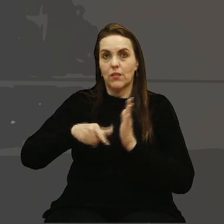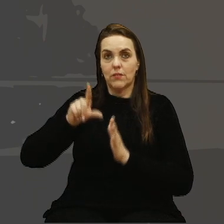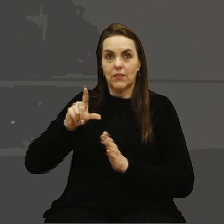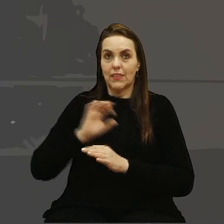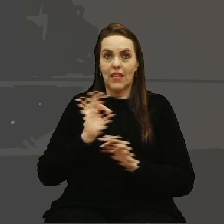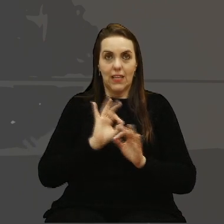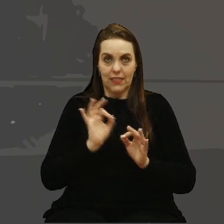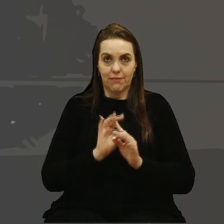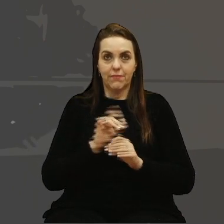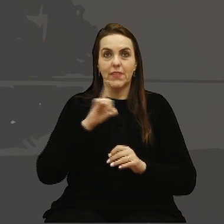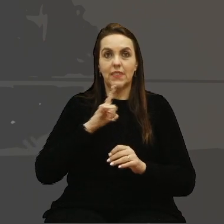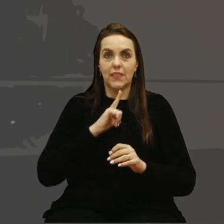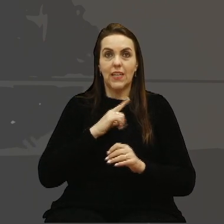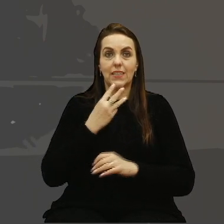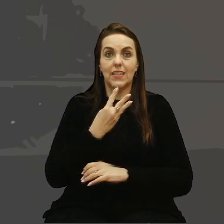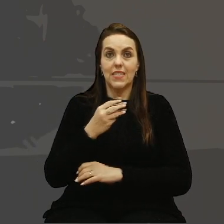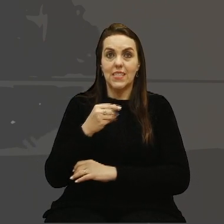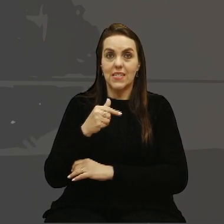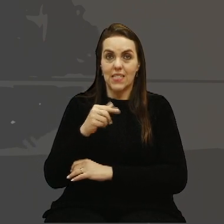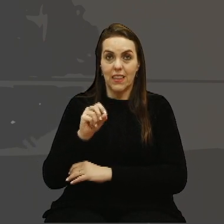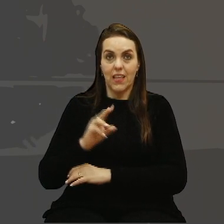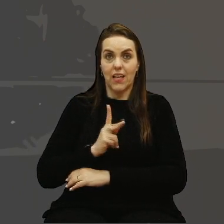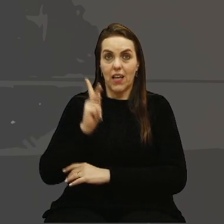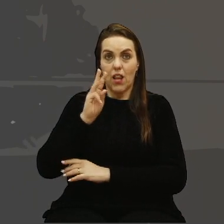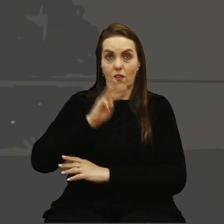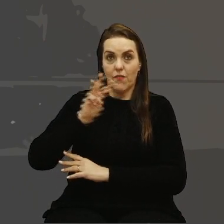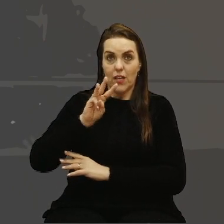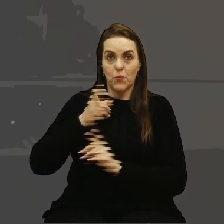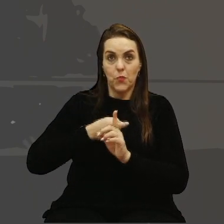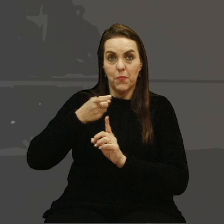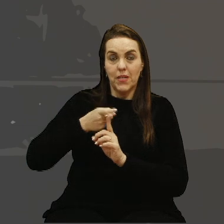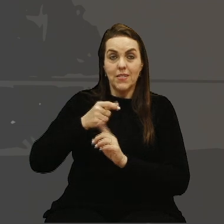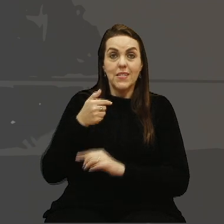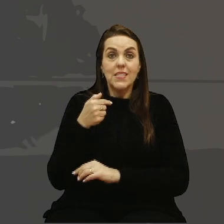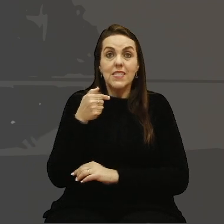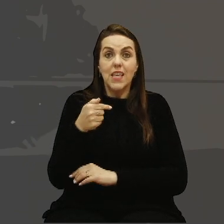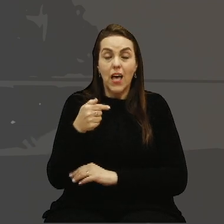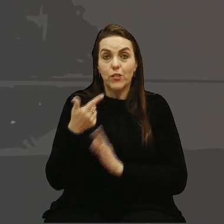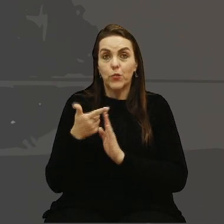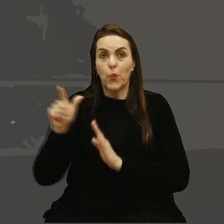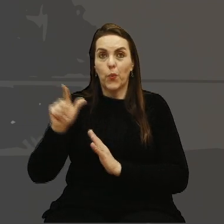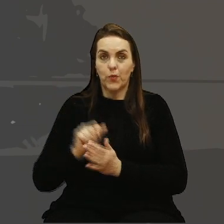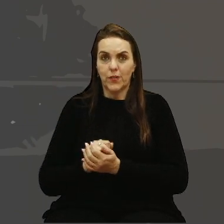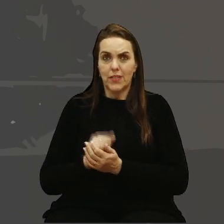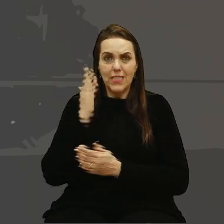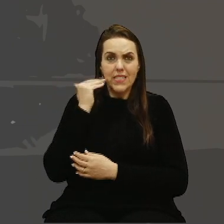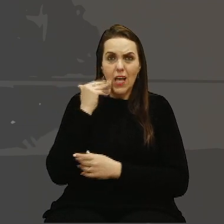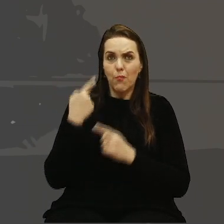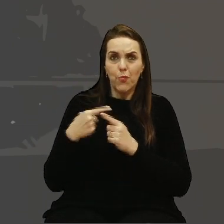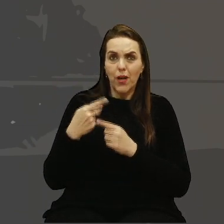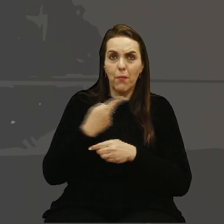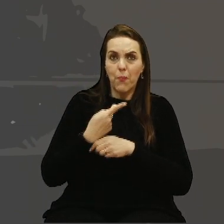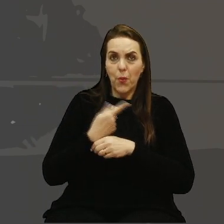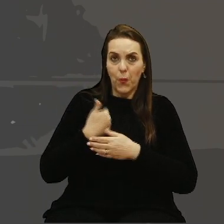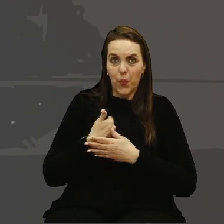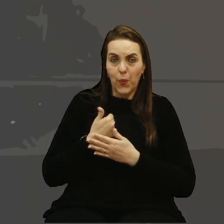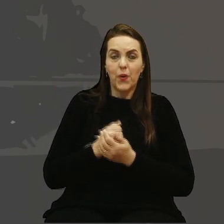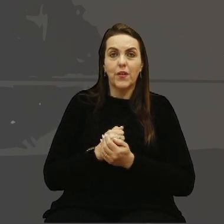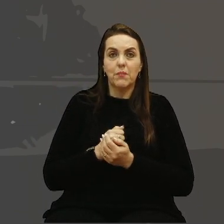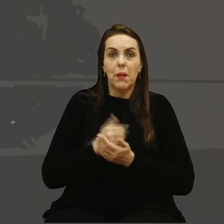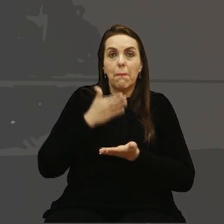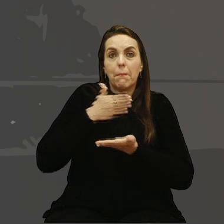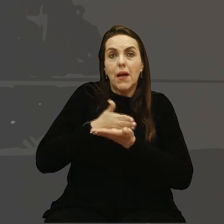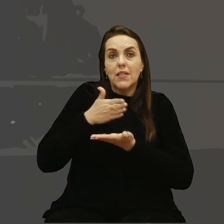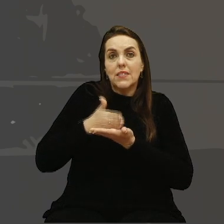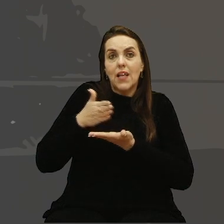um lançamento de 370 quilowatts no mês e de 7 no outro. E sabe para que ele me procurou? Para